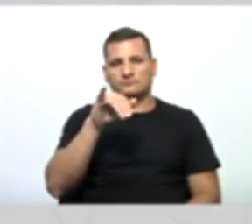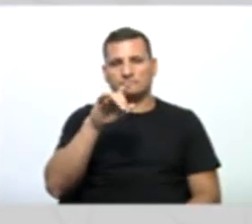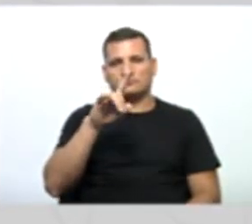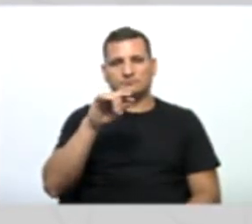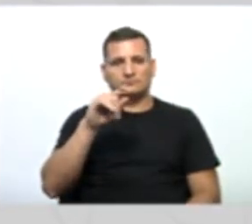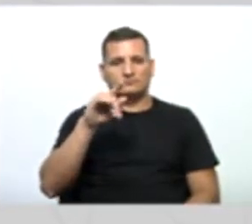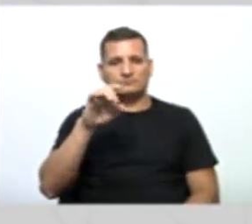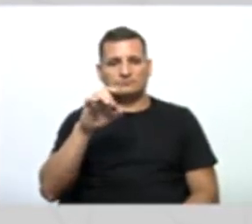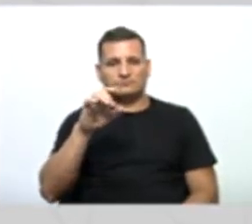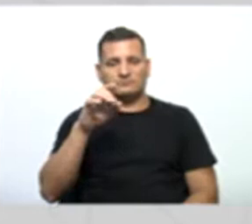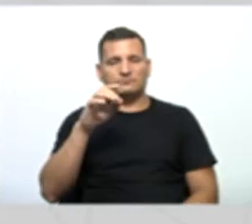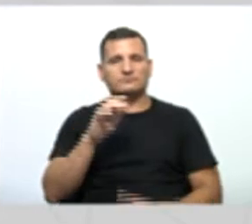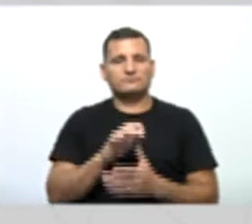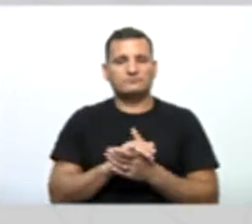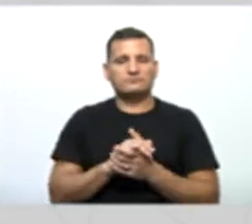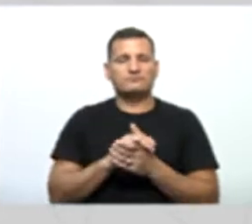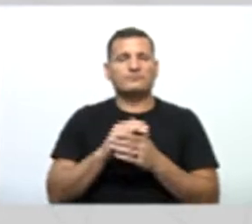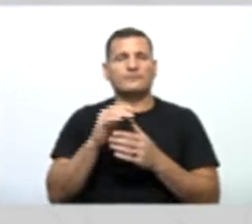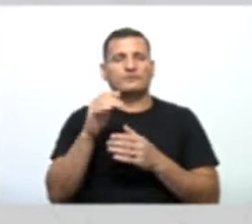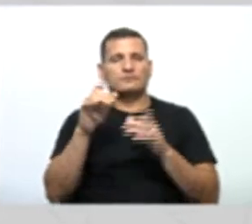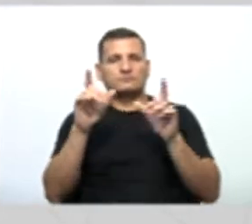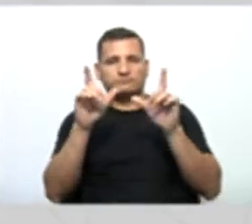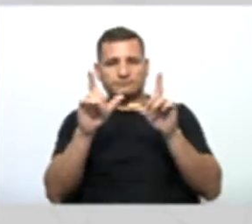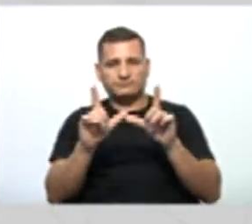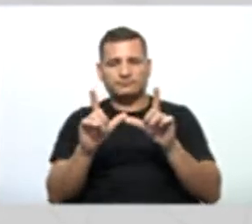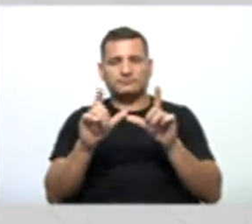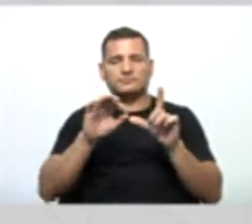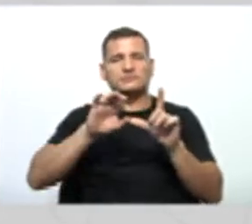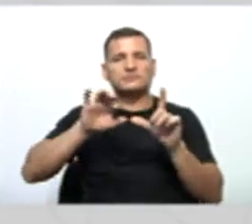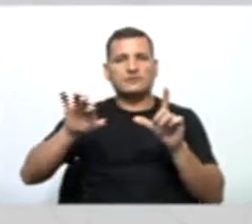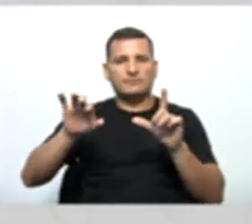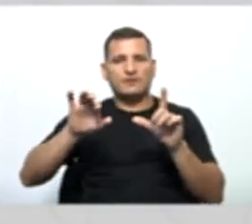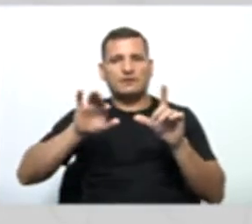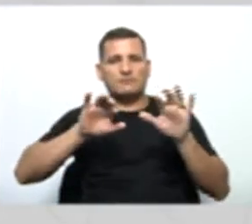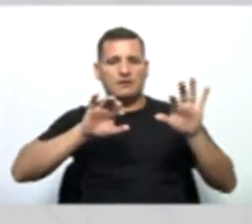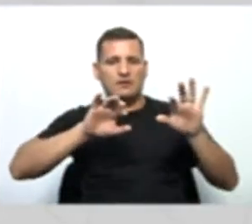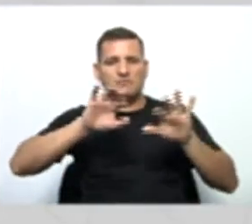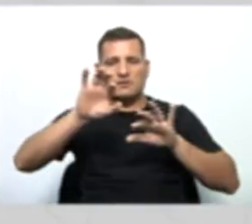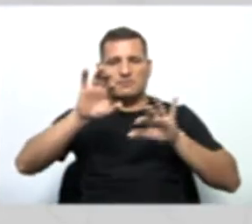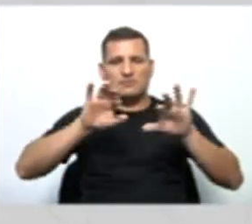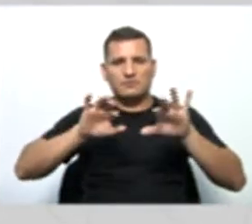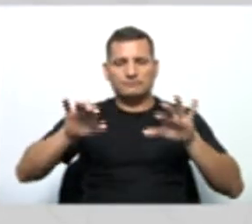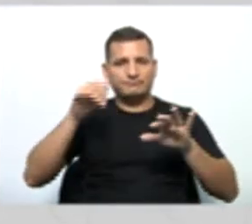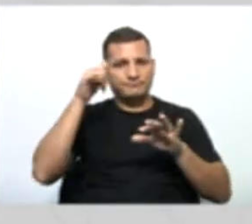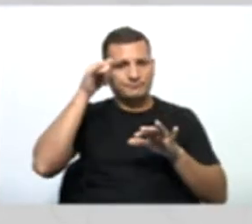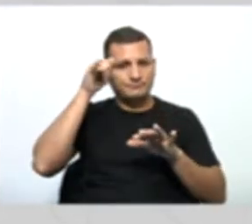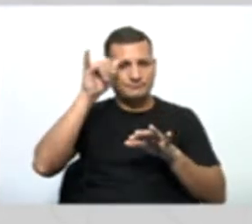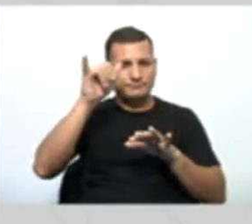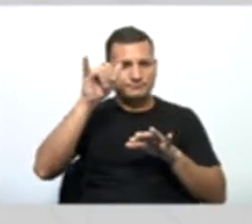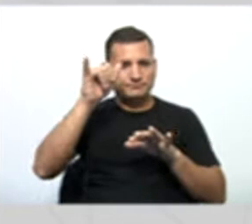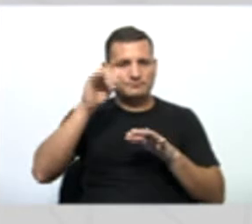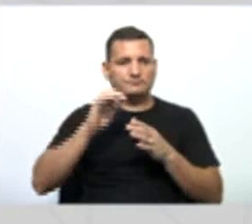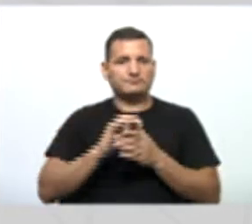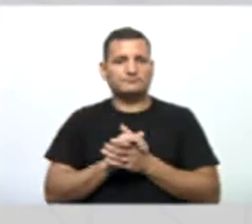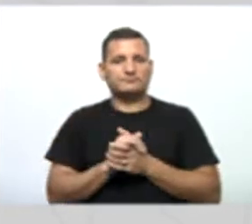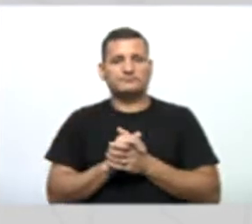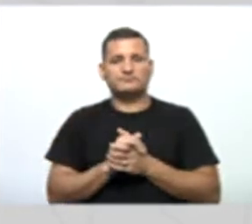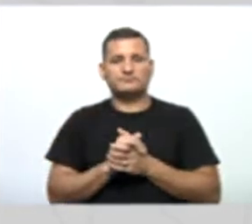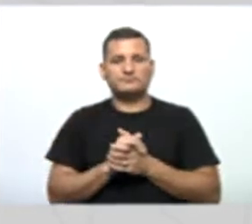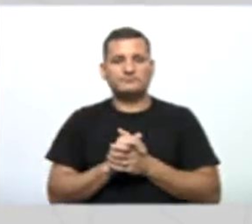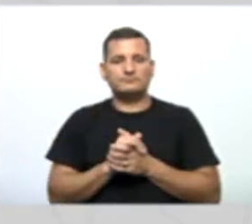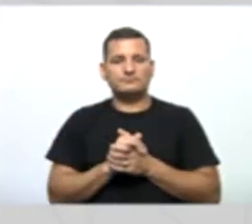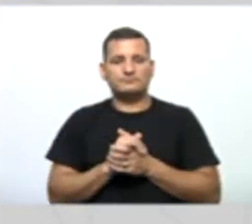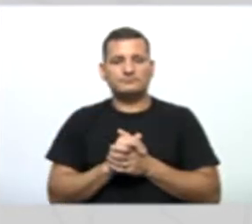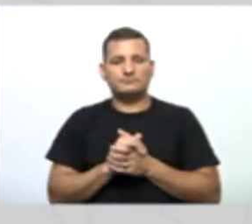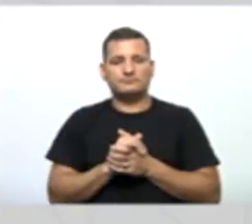Evite muitos elementos separados em uma página. Não coloque os itens somente no canto e no meio da